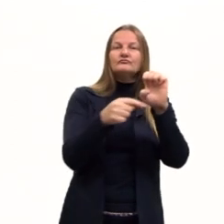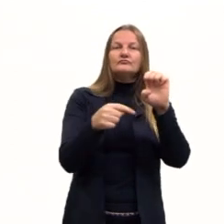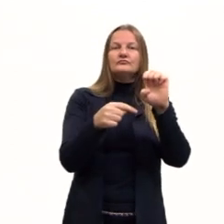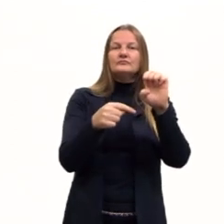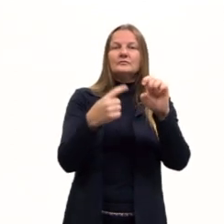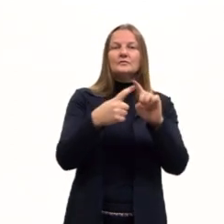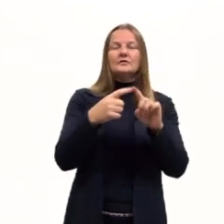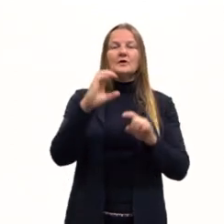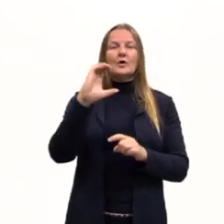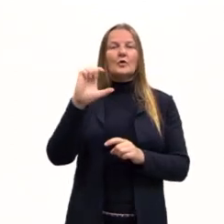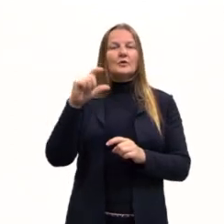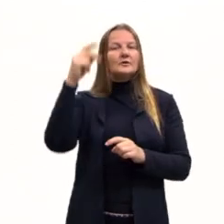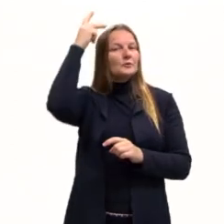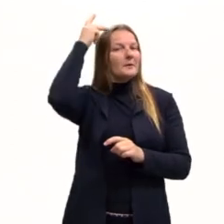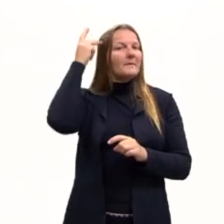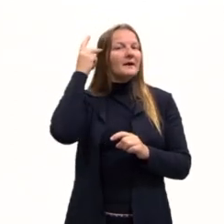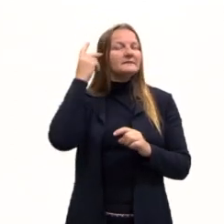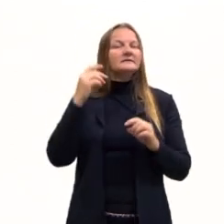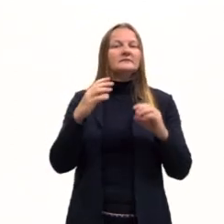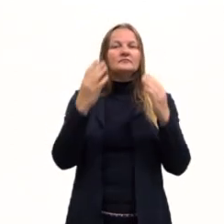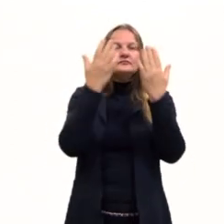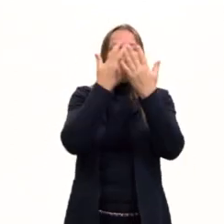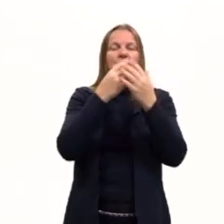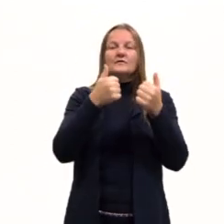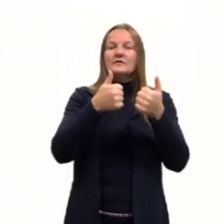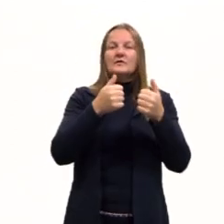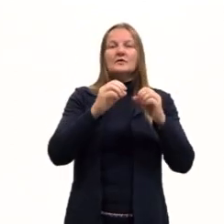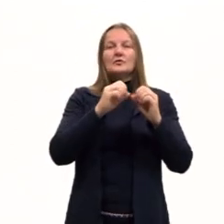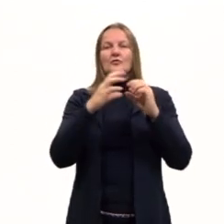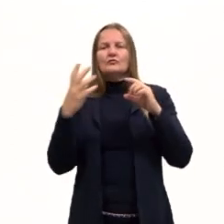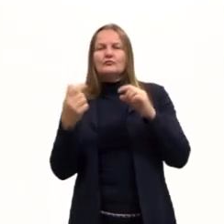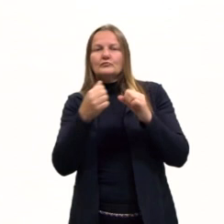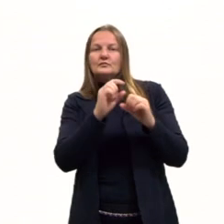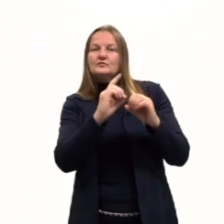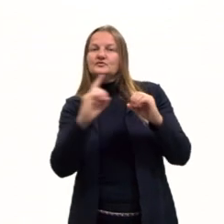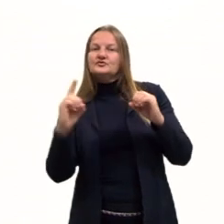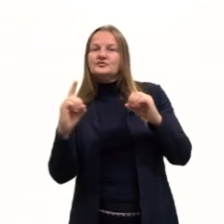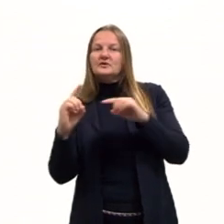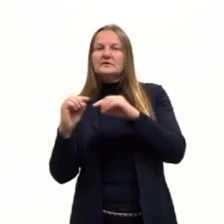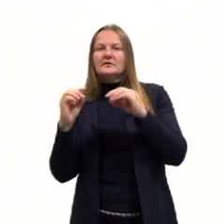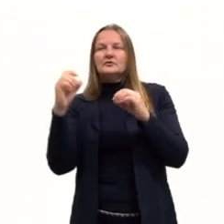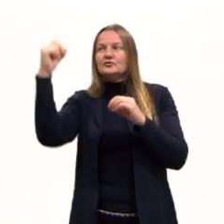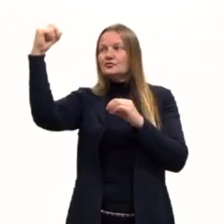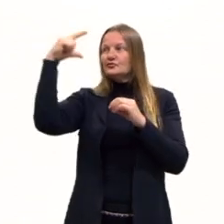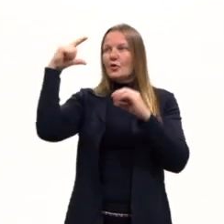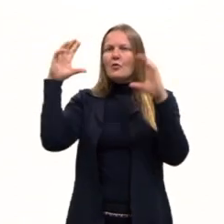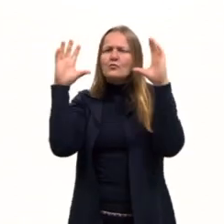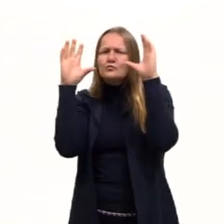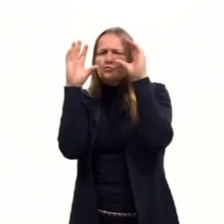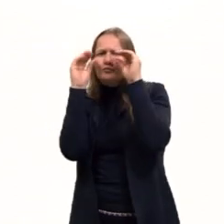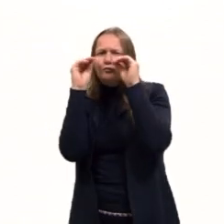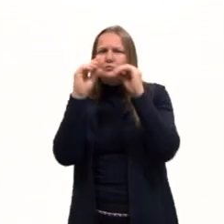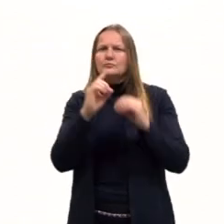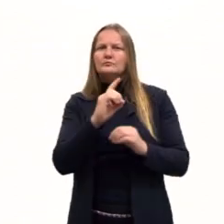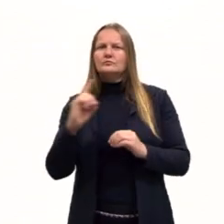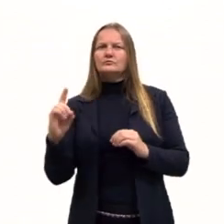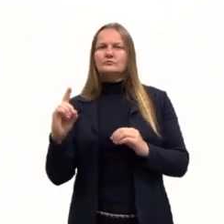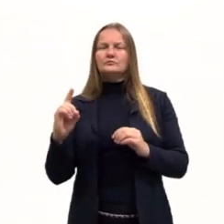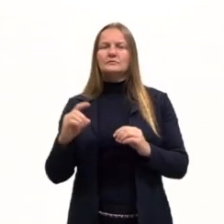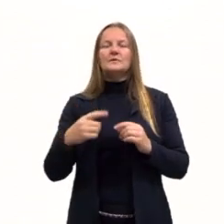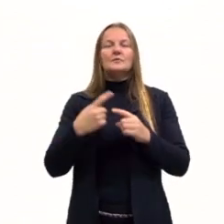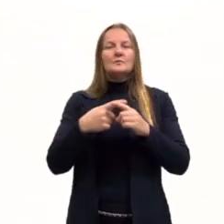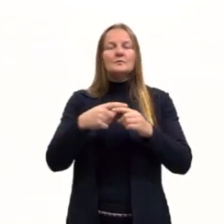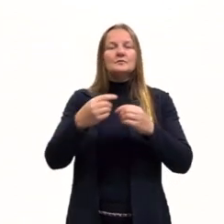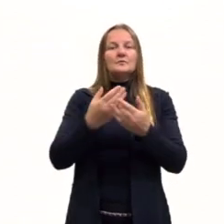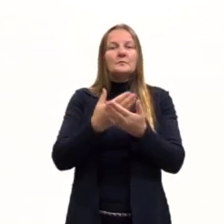formação do Coreto que é incolor como resultado a lente volta se tornar Clara e perde essa característica de